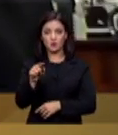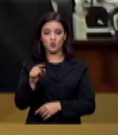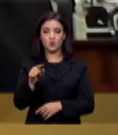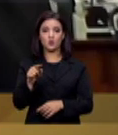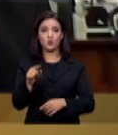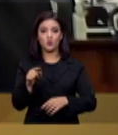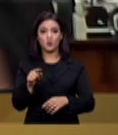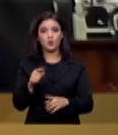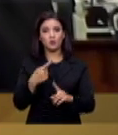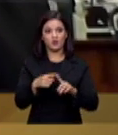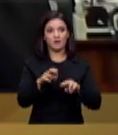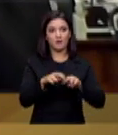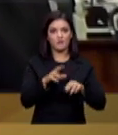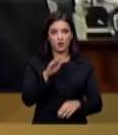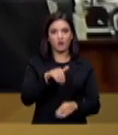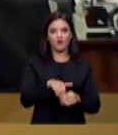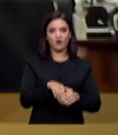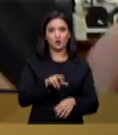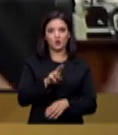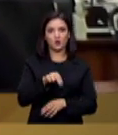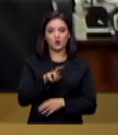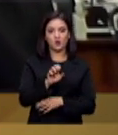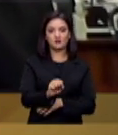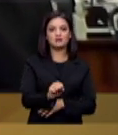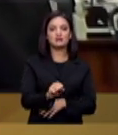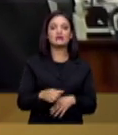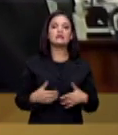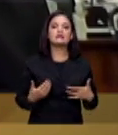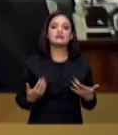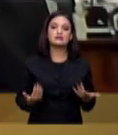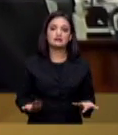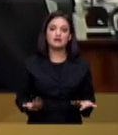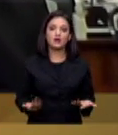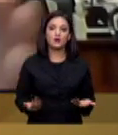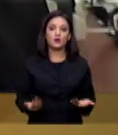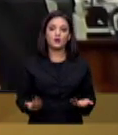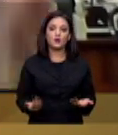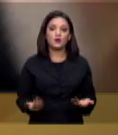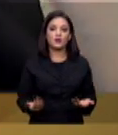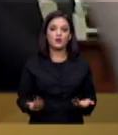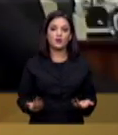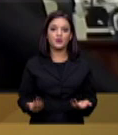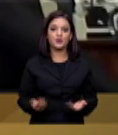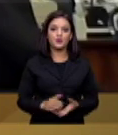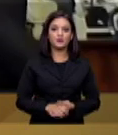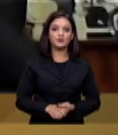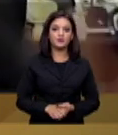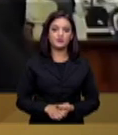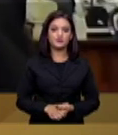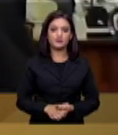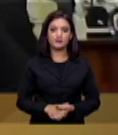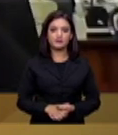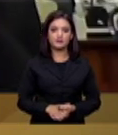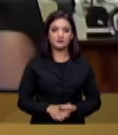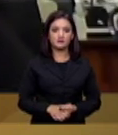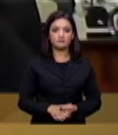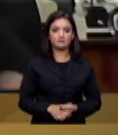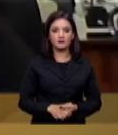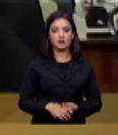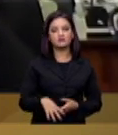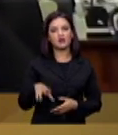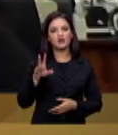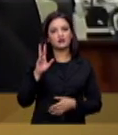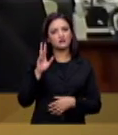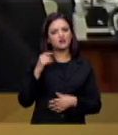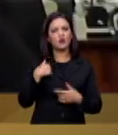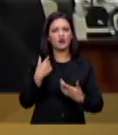Nunes Marques, a questão da modulação, e eu estou, então, tendo em vista exatamente os precedentes e